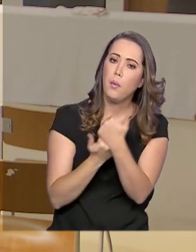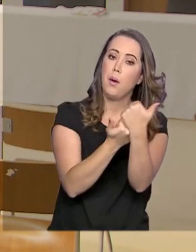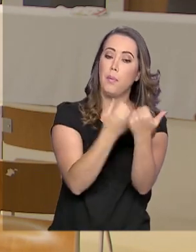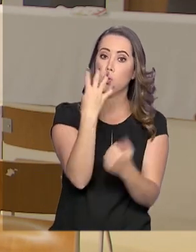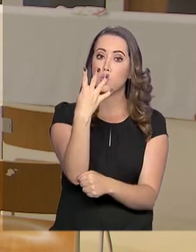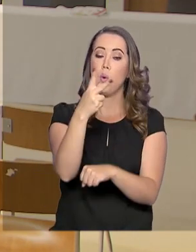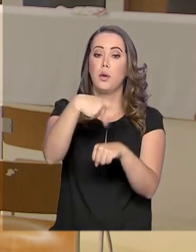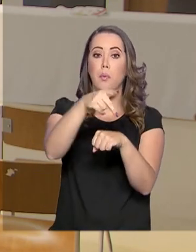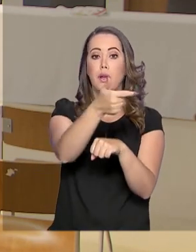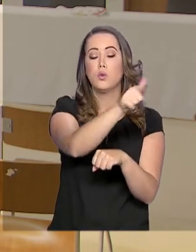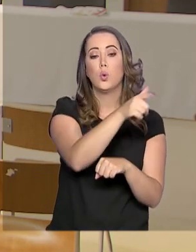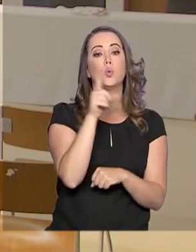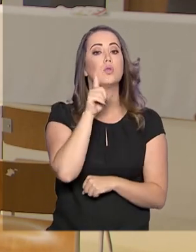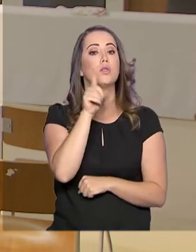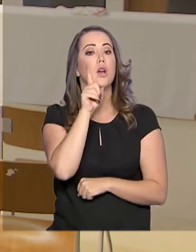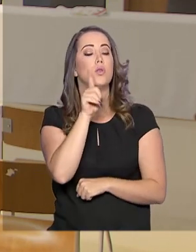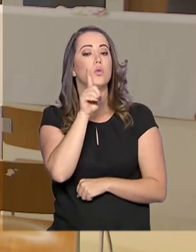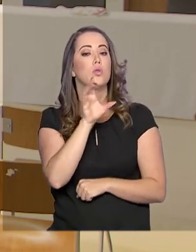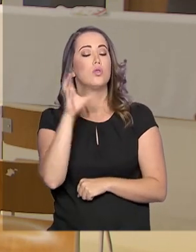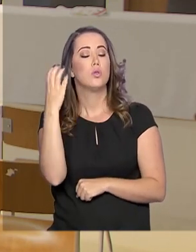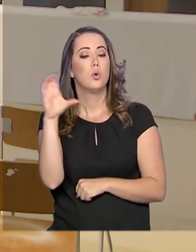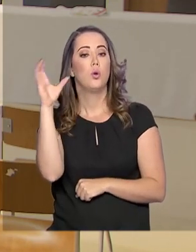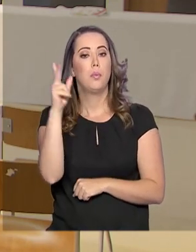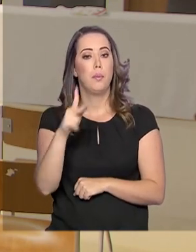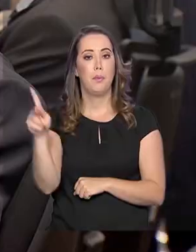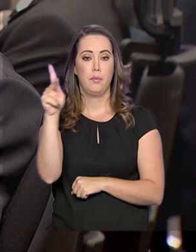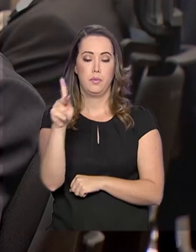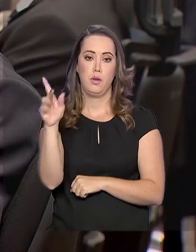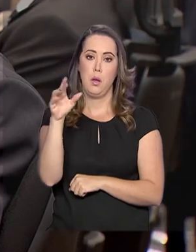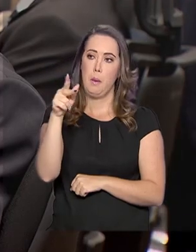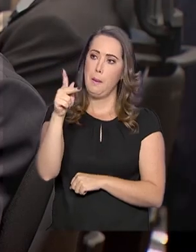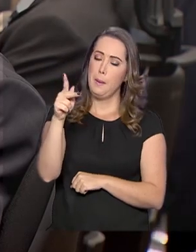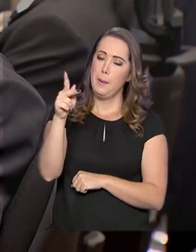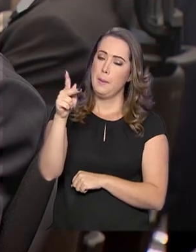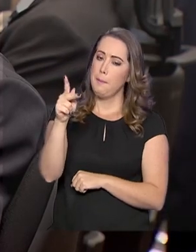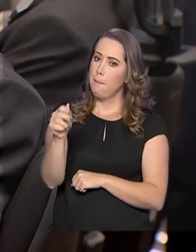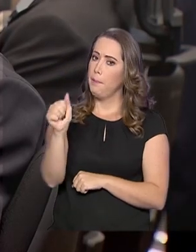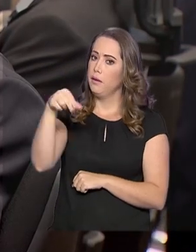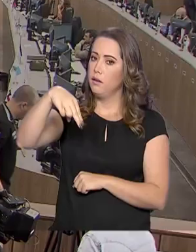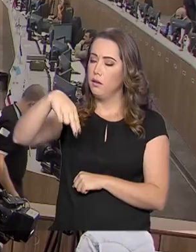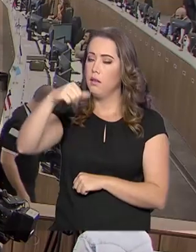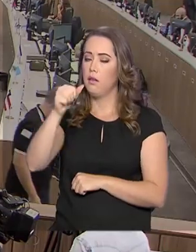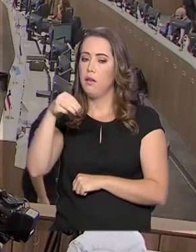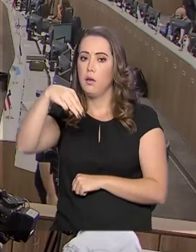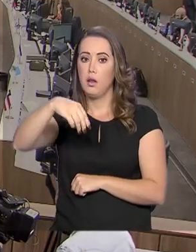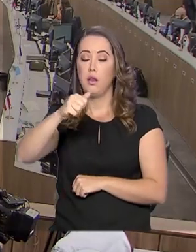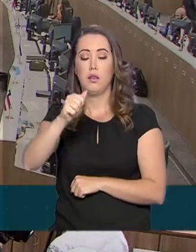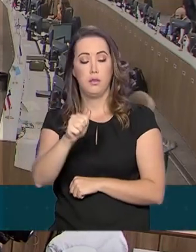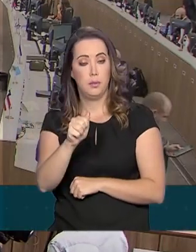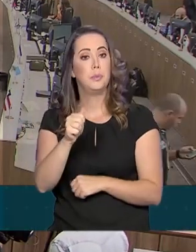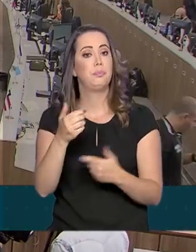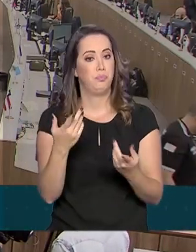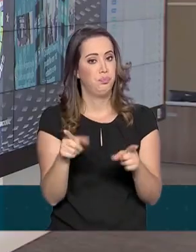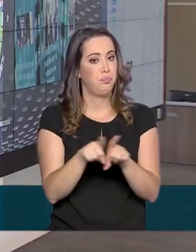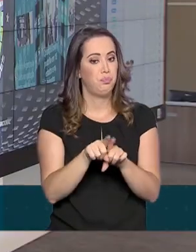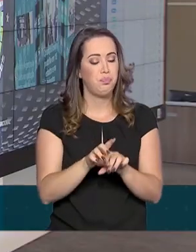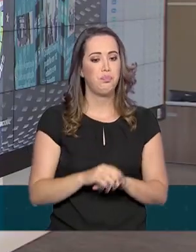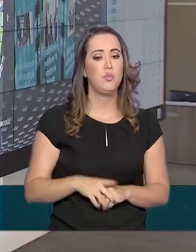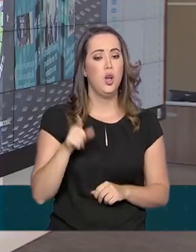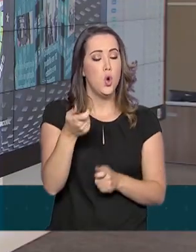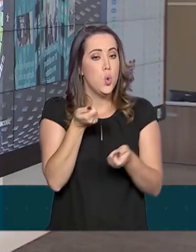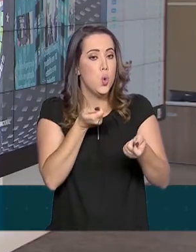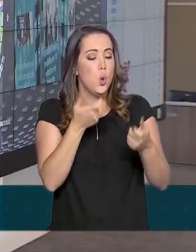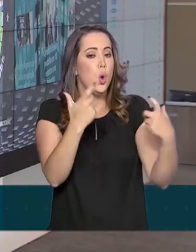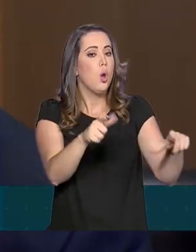países, Estados Unidos, Colômbia, Paraguai e Panamá. As ações foram acompanhadas do Centro Integrado de Comando e